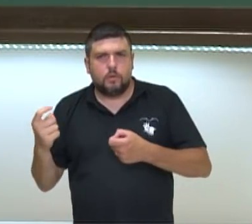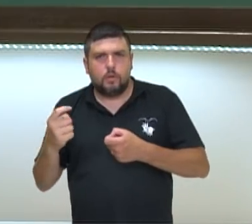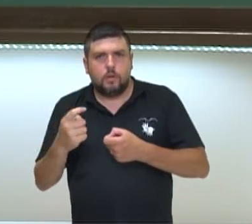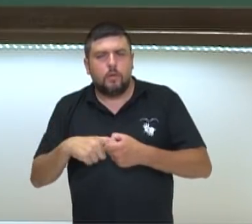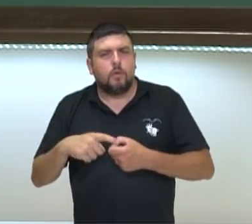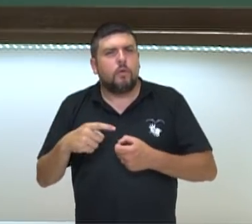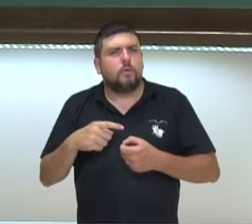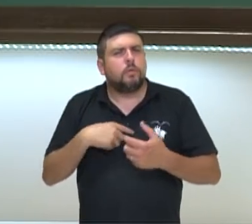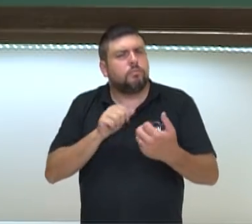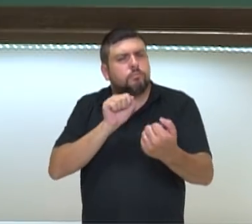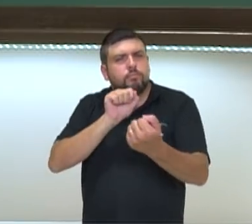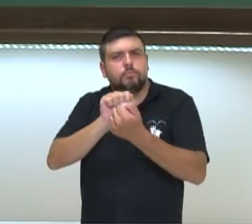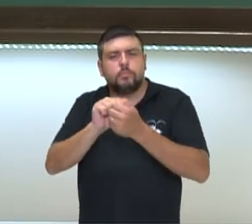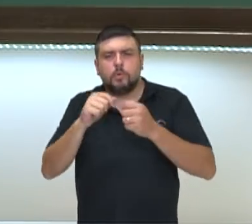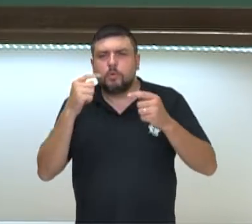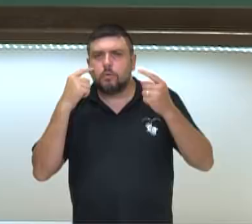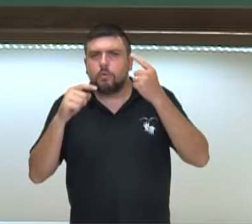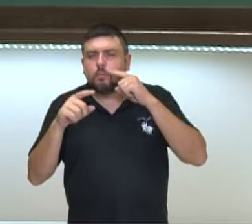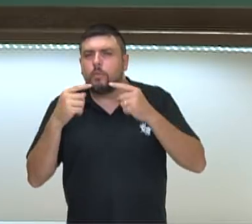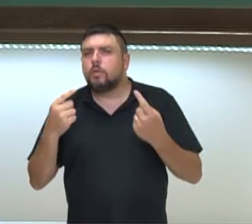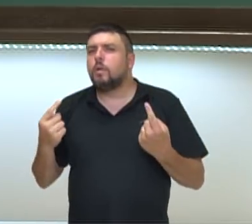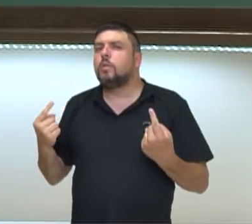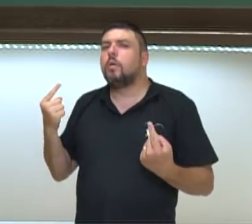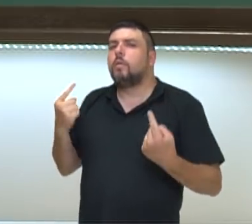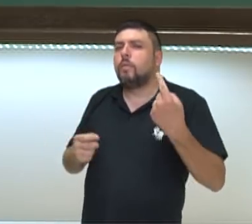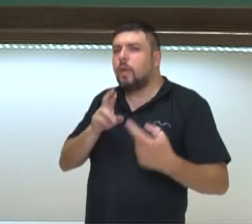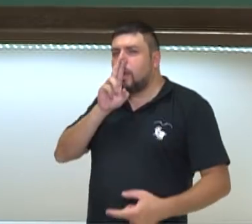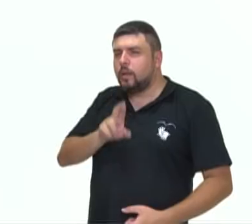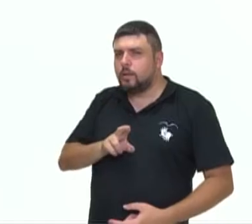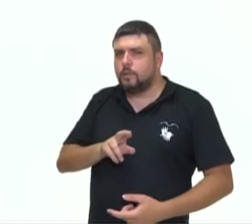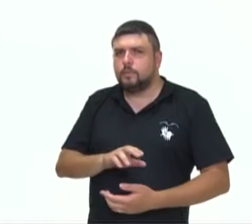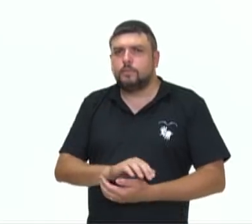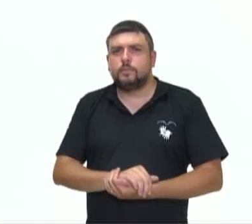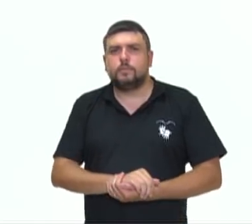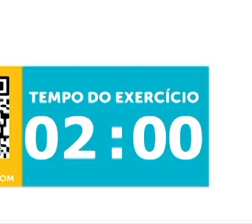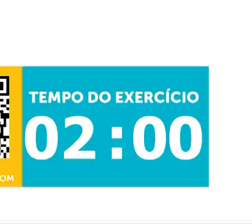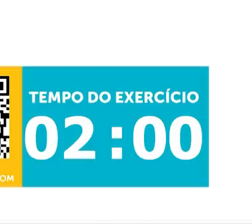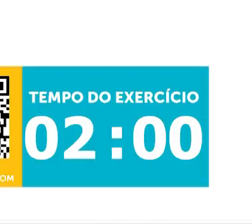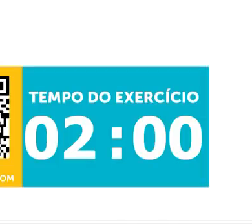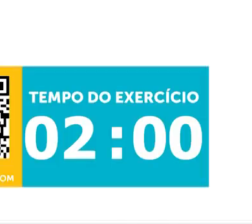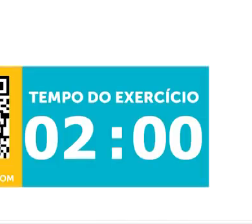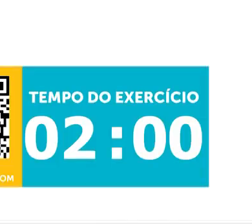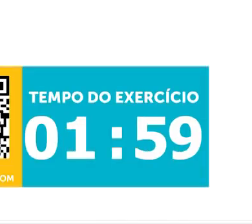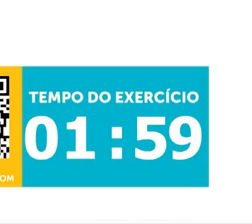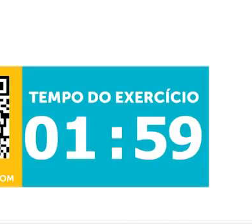para descobrirmos juntos qual alternativa é a verdadeira.